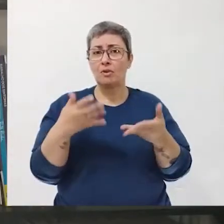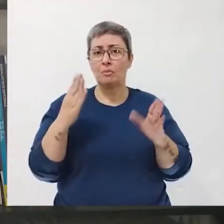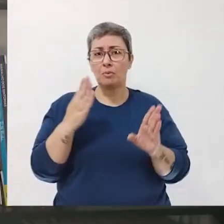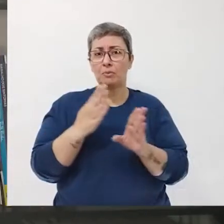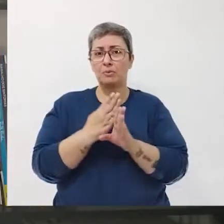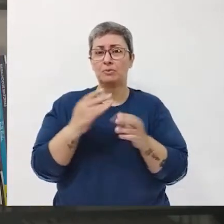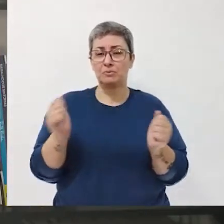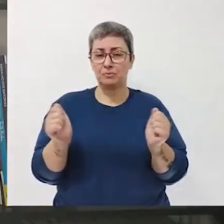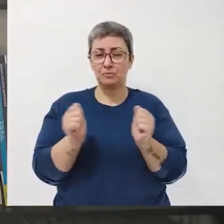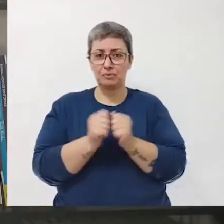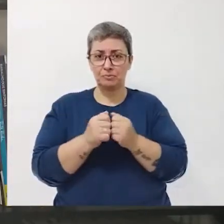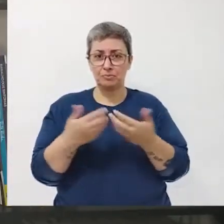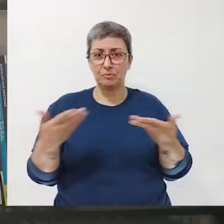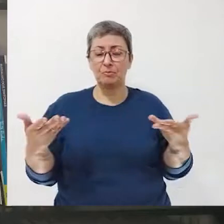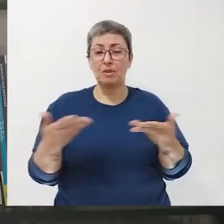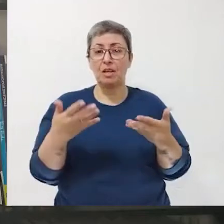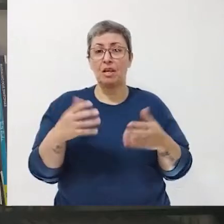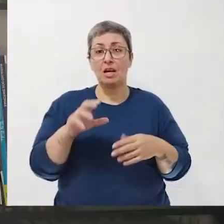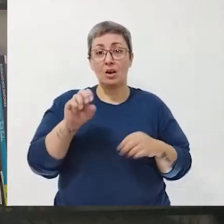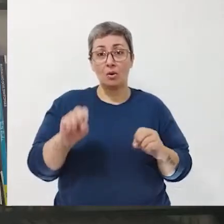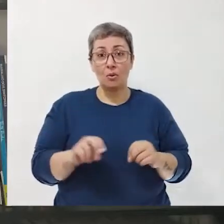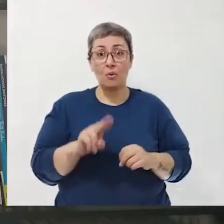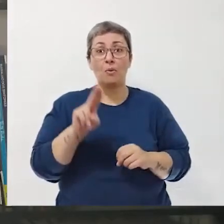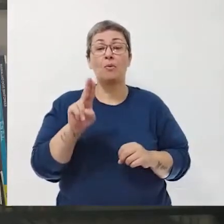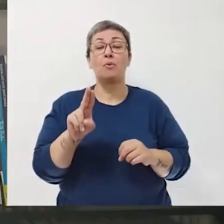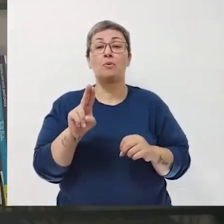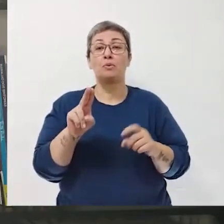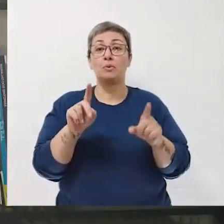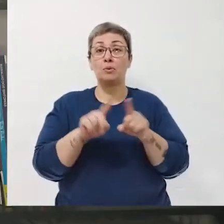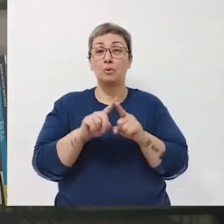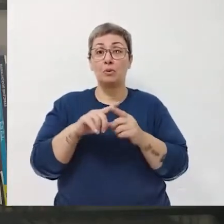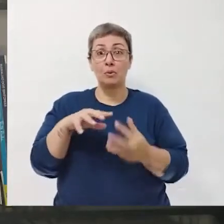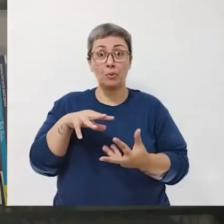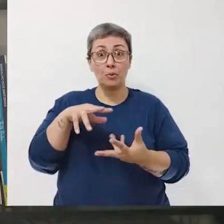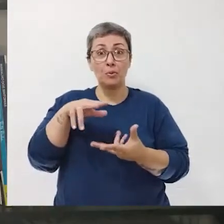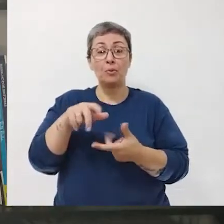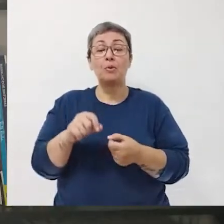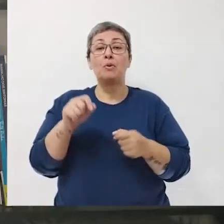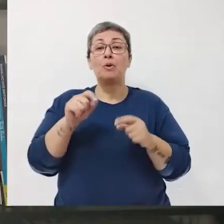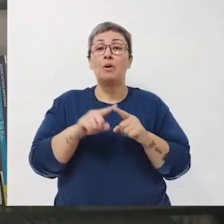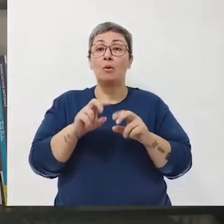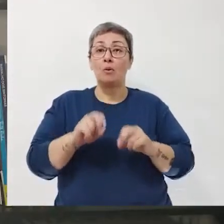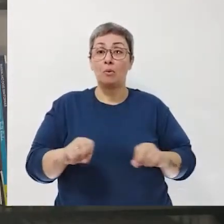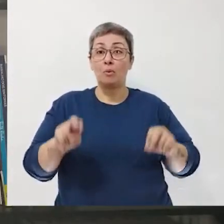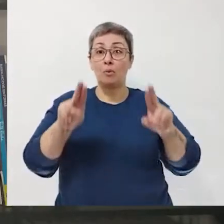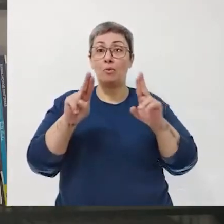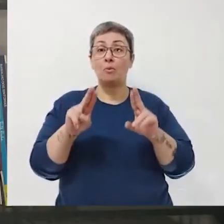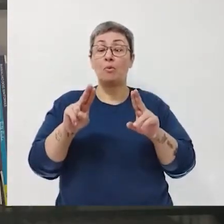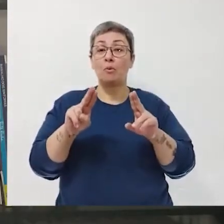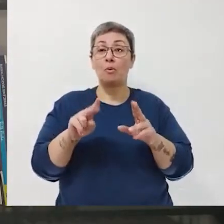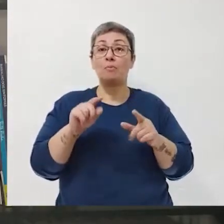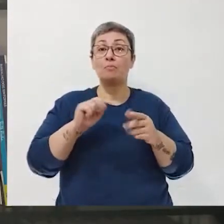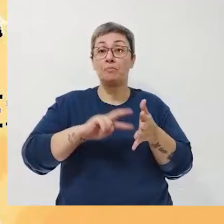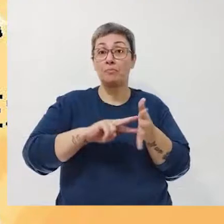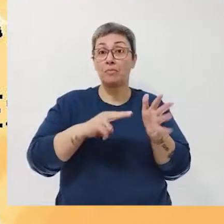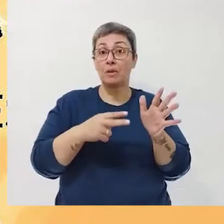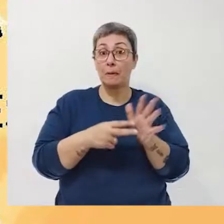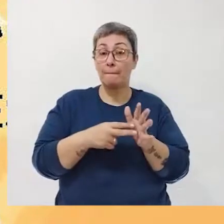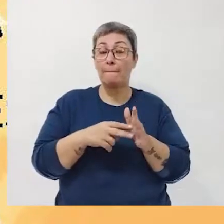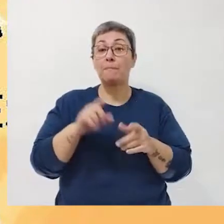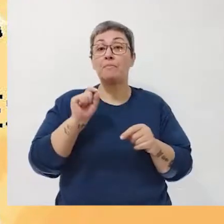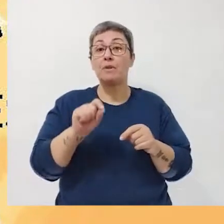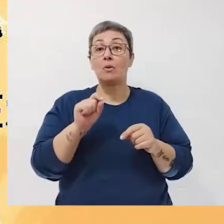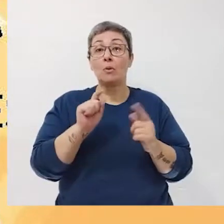descobrir juntos, tá bom? A ONU, que é a Organização das Nações Unidas, ela define a sustentabilidade como